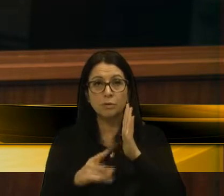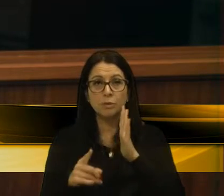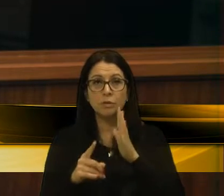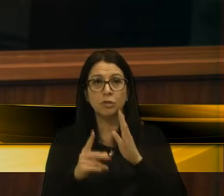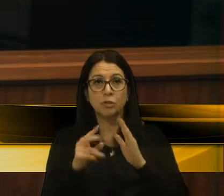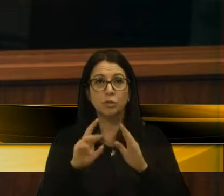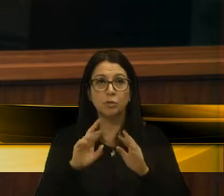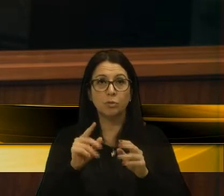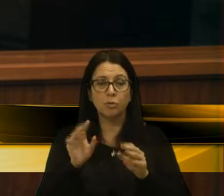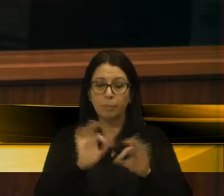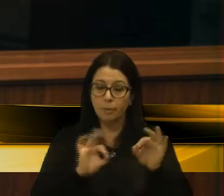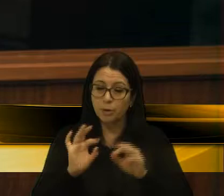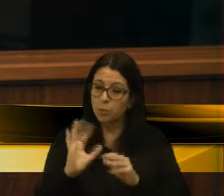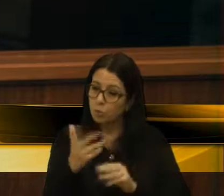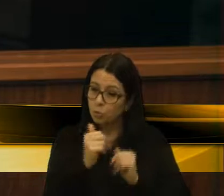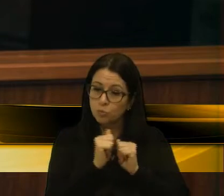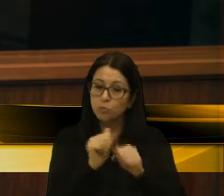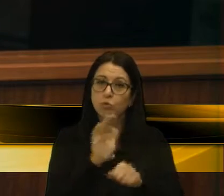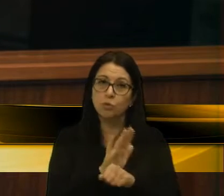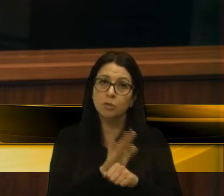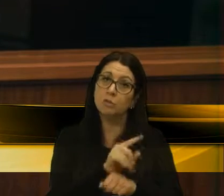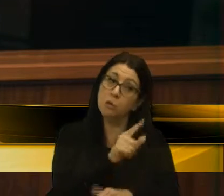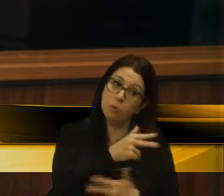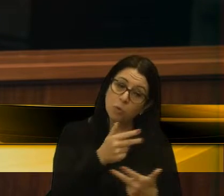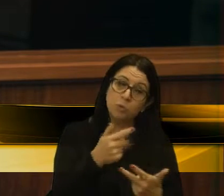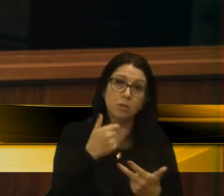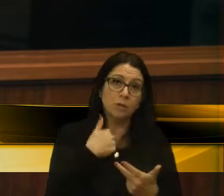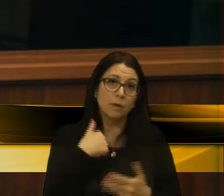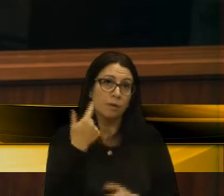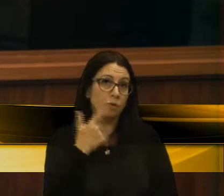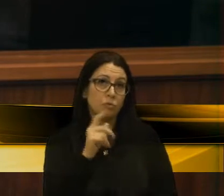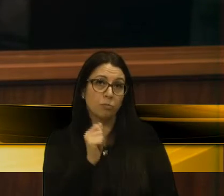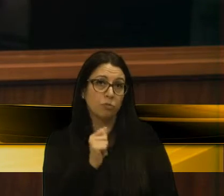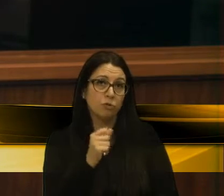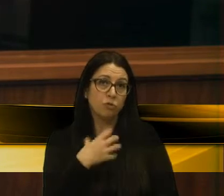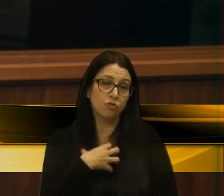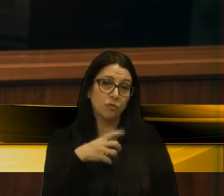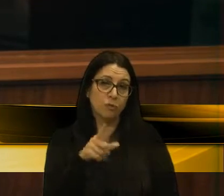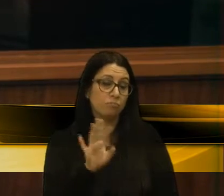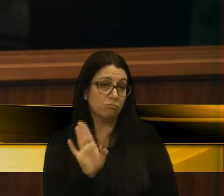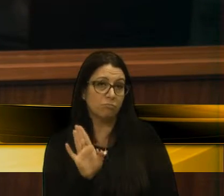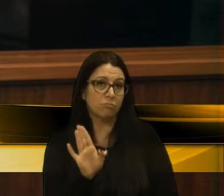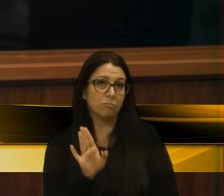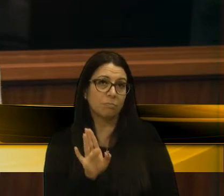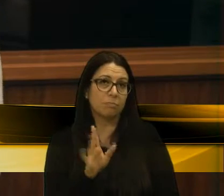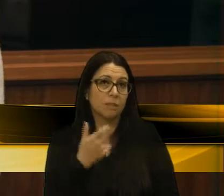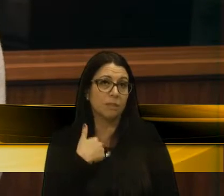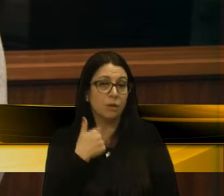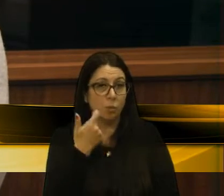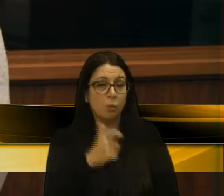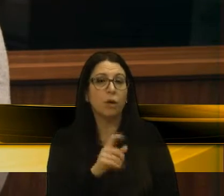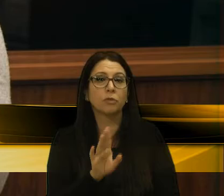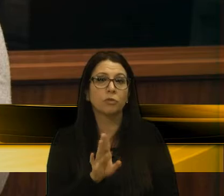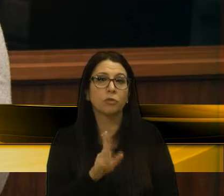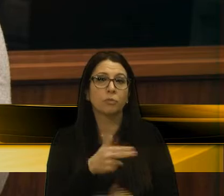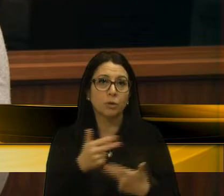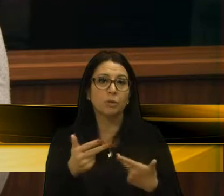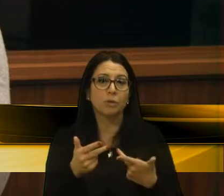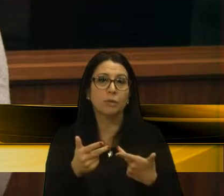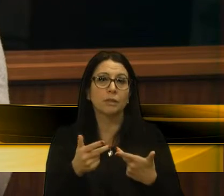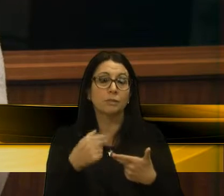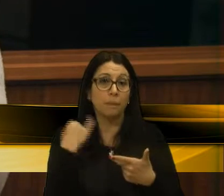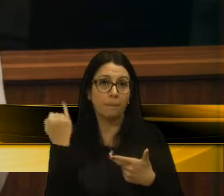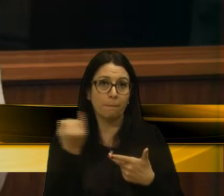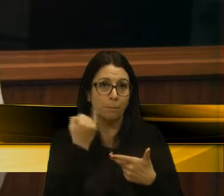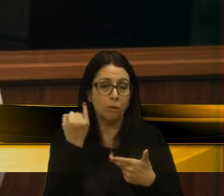mãos. Tem pontos que talvez eu acho que não deveria ser da forma como deveria, mas eu vejo que foi algo bem importante